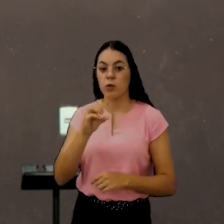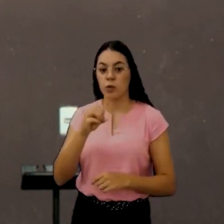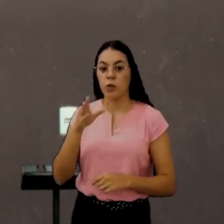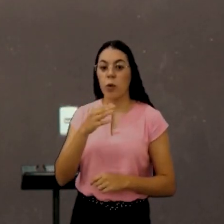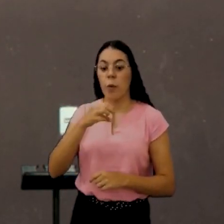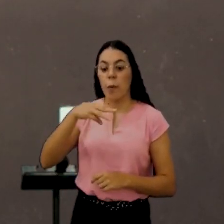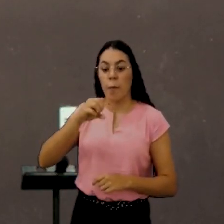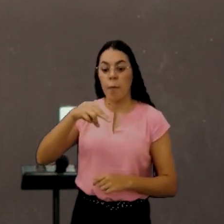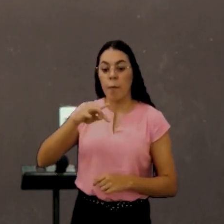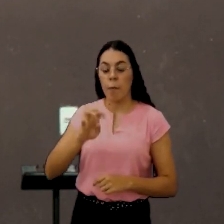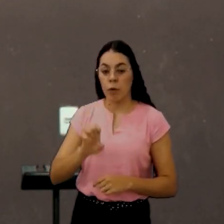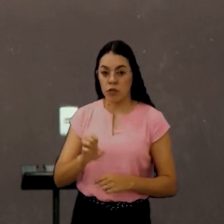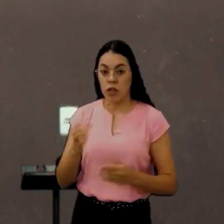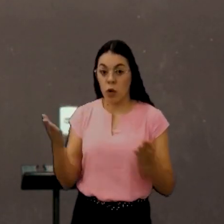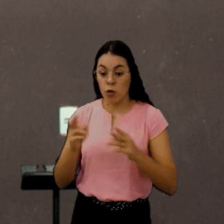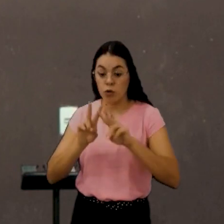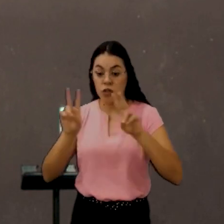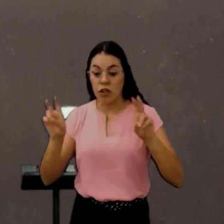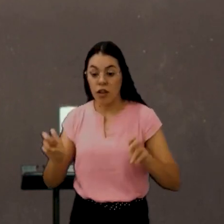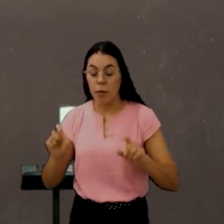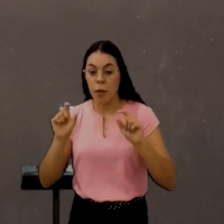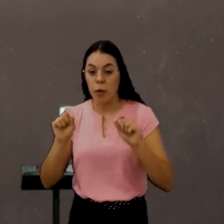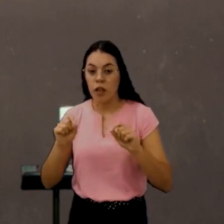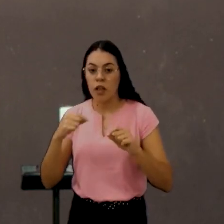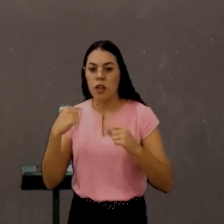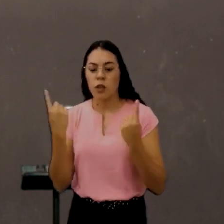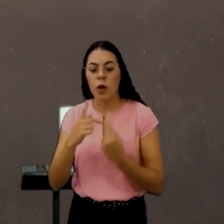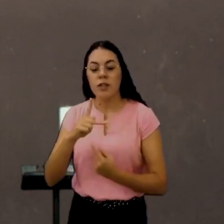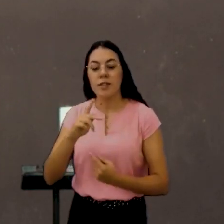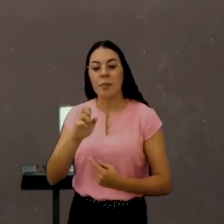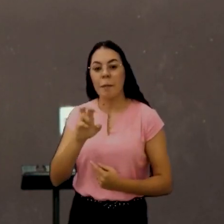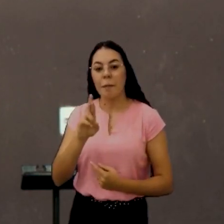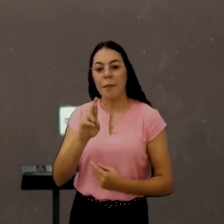Forasteiros e Peregrinos de Outro Mundo.